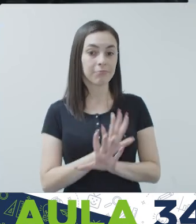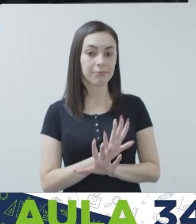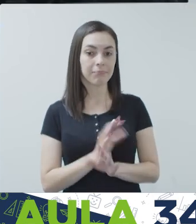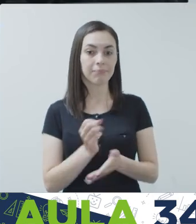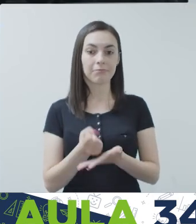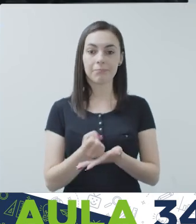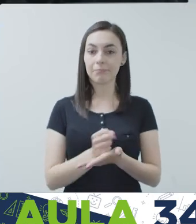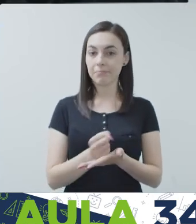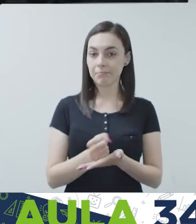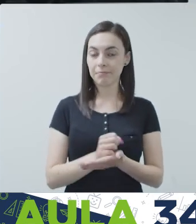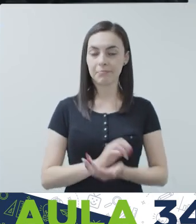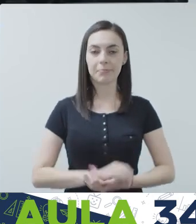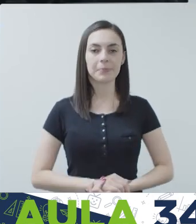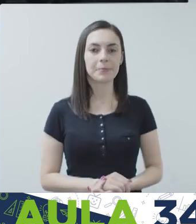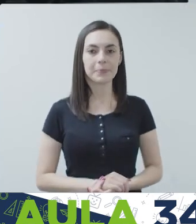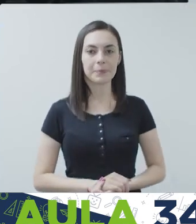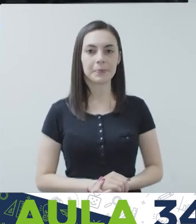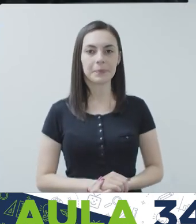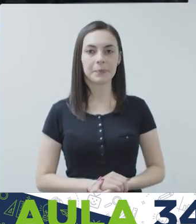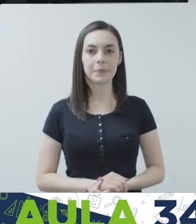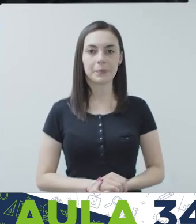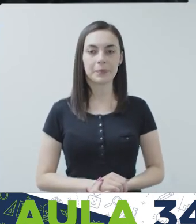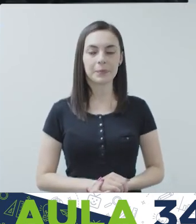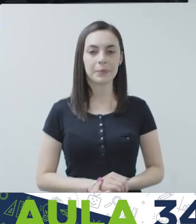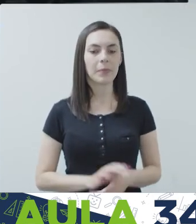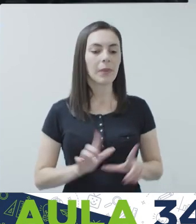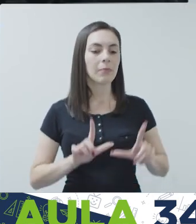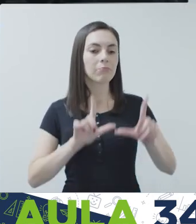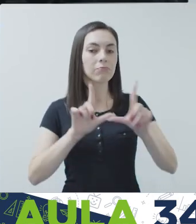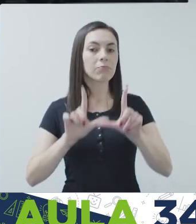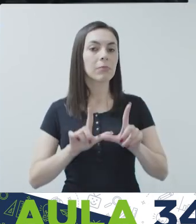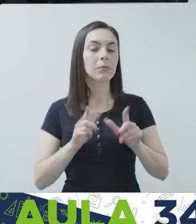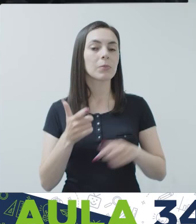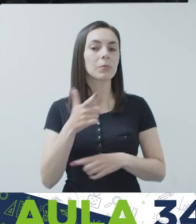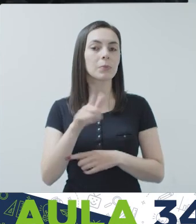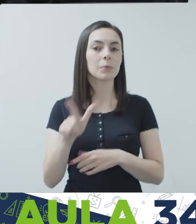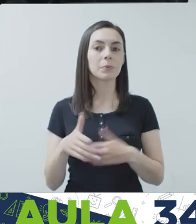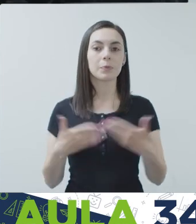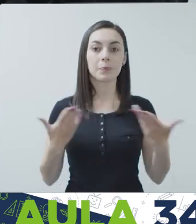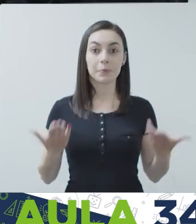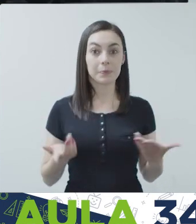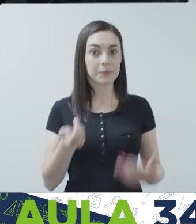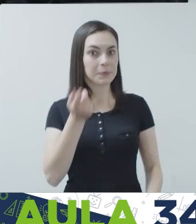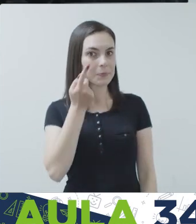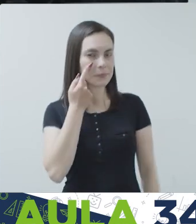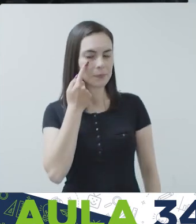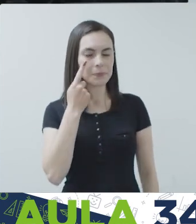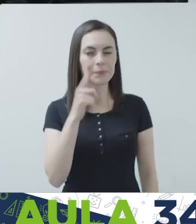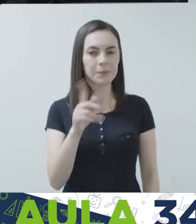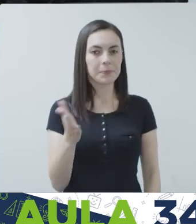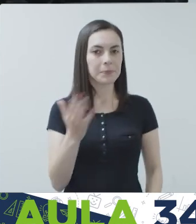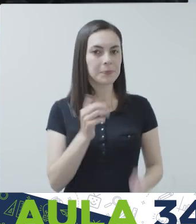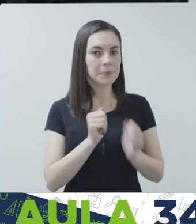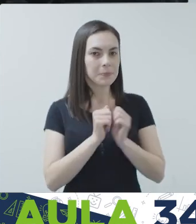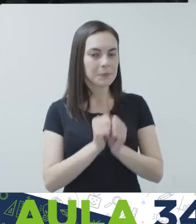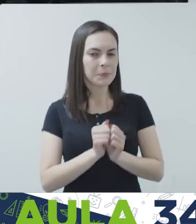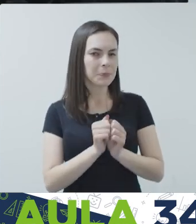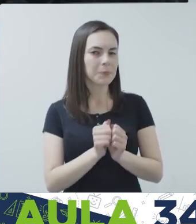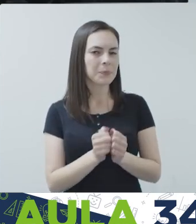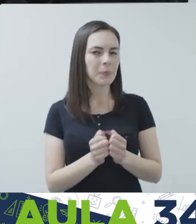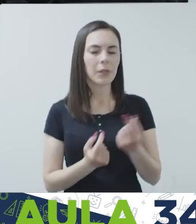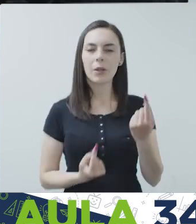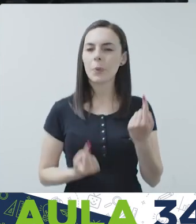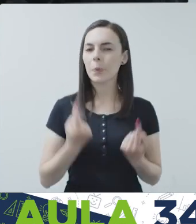nosso jogo. Qual será a próxima carta que nós vamos tirar? Vamos ver juntos? Vamos descobrir juntos? Qual será